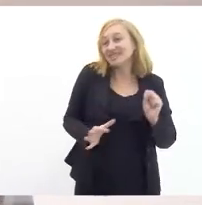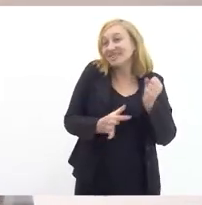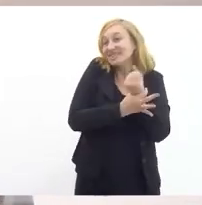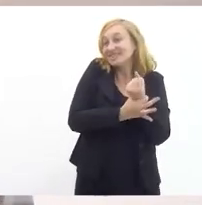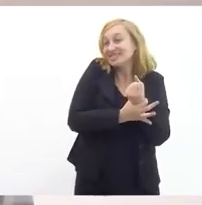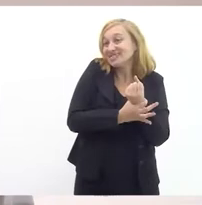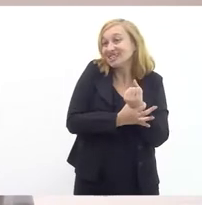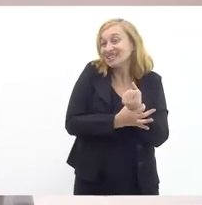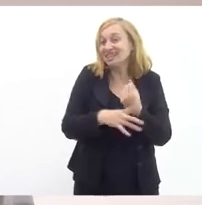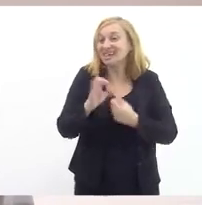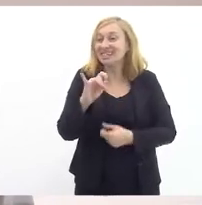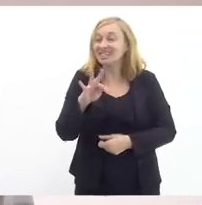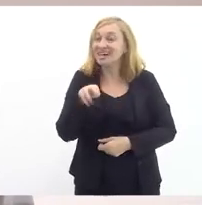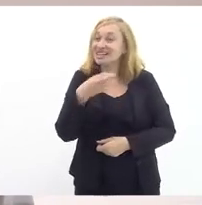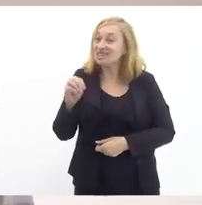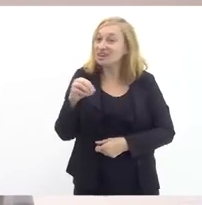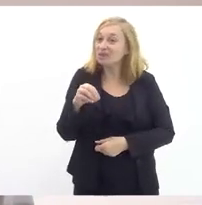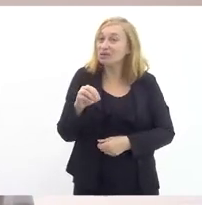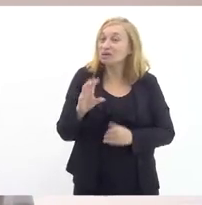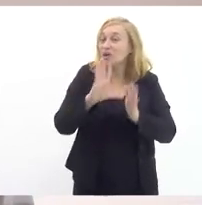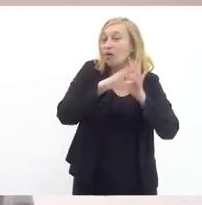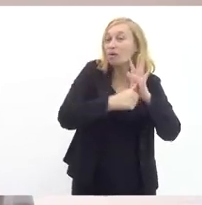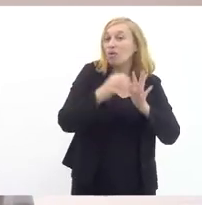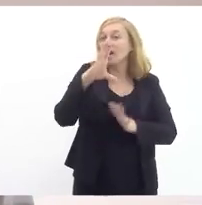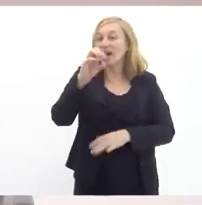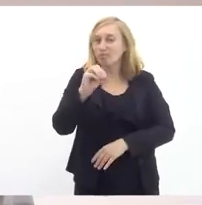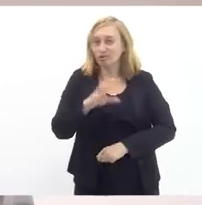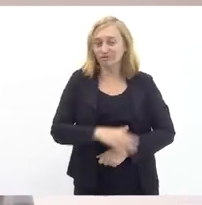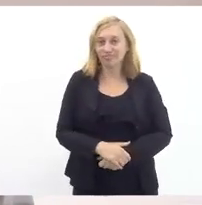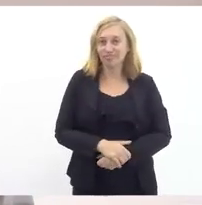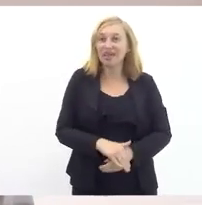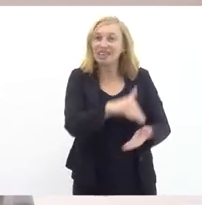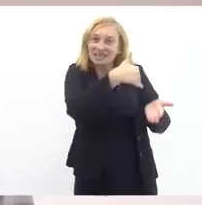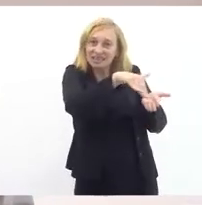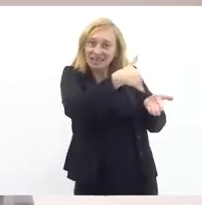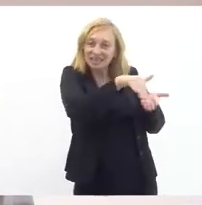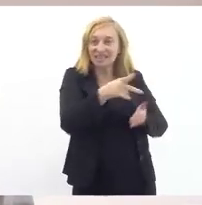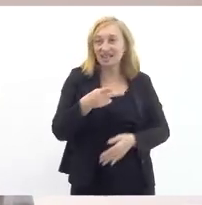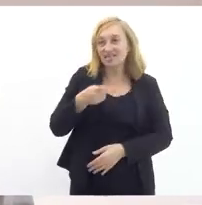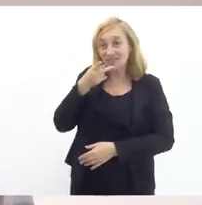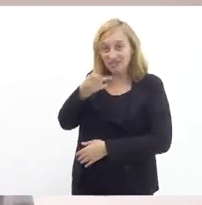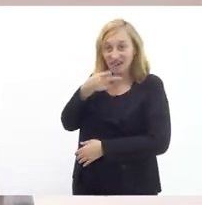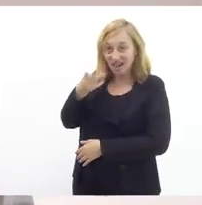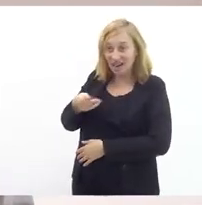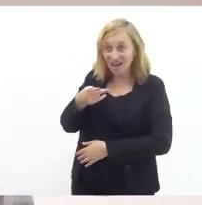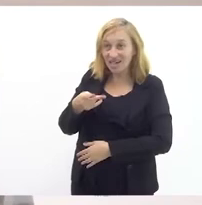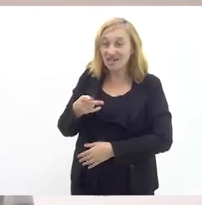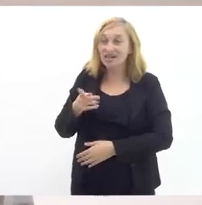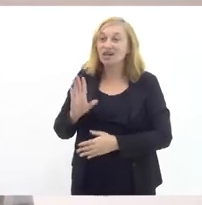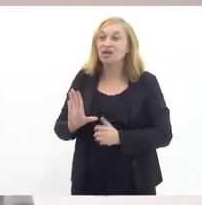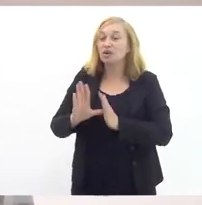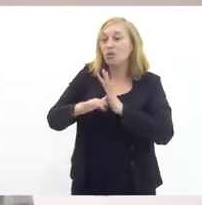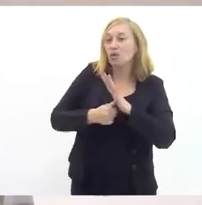nas estações e rouba uns cabos. E a secretaria vai dizer que